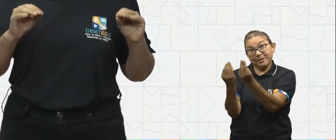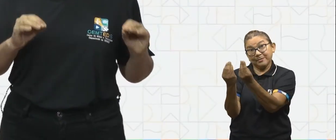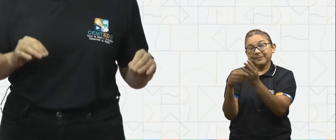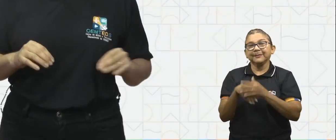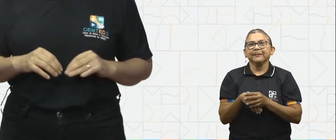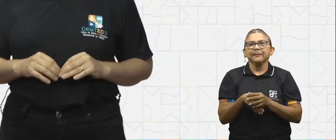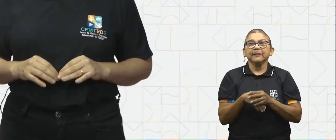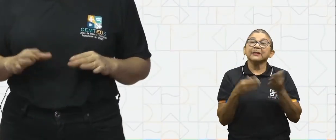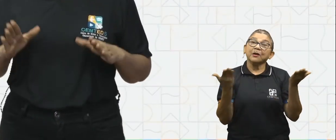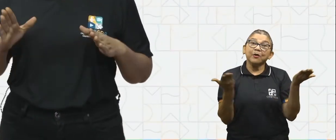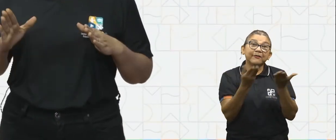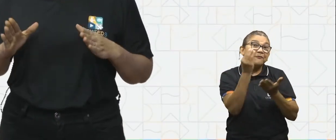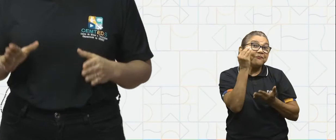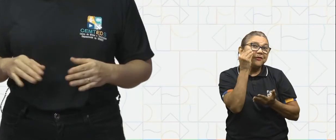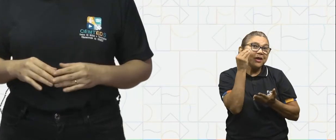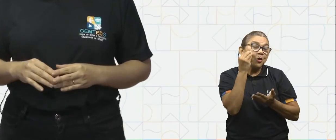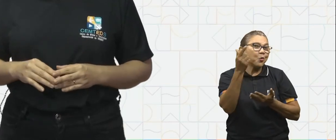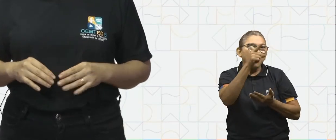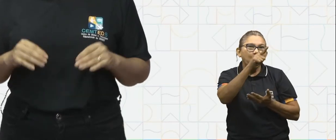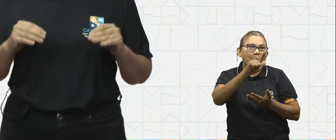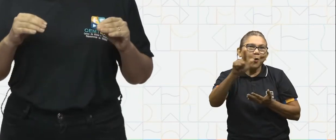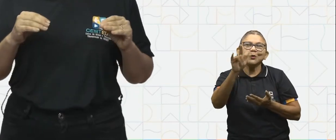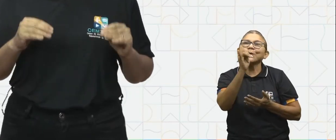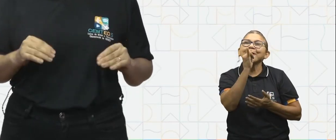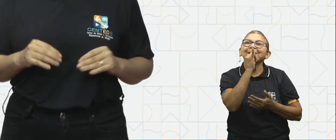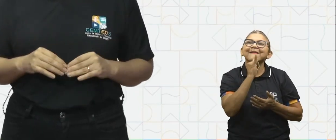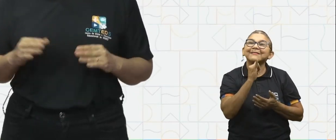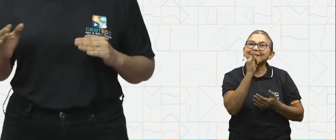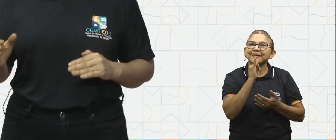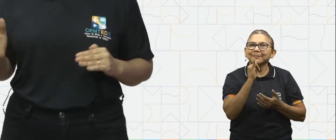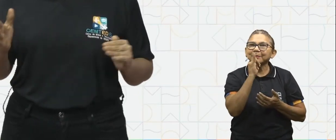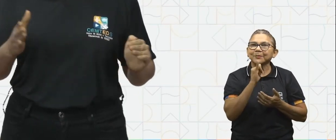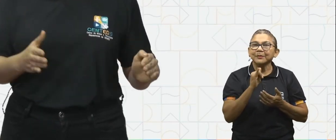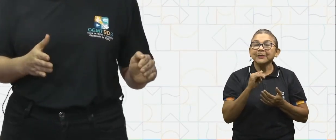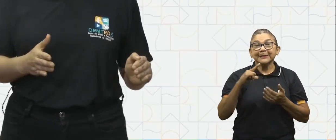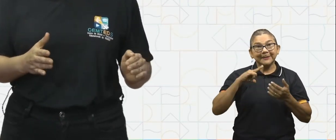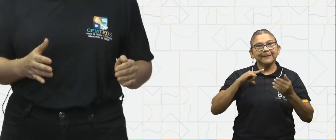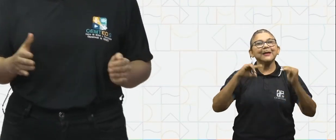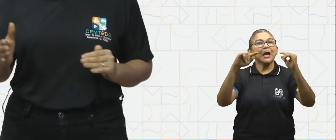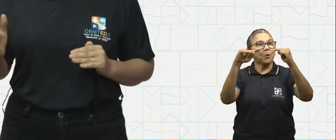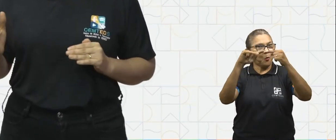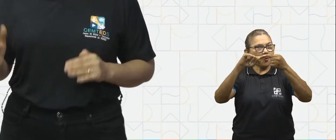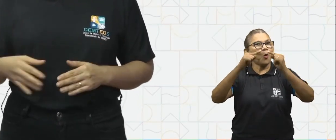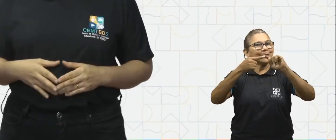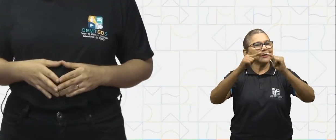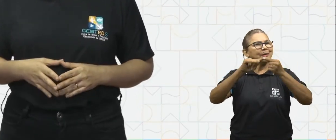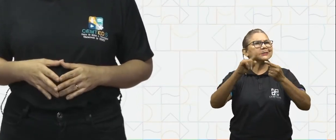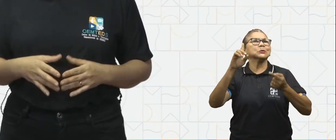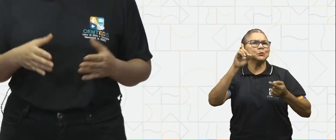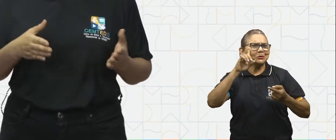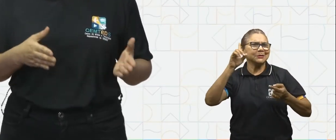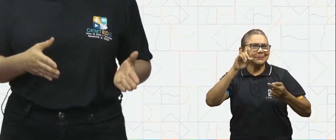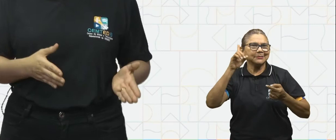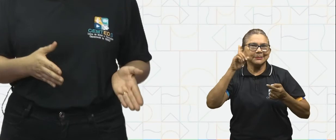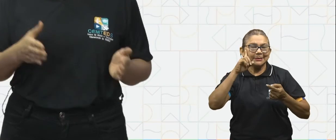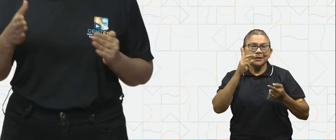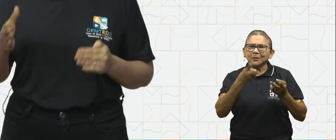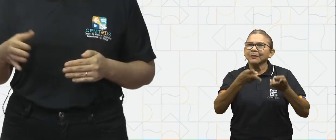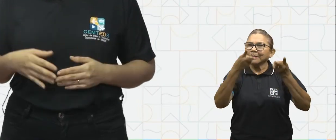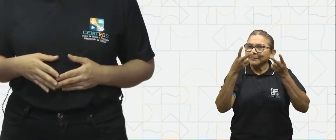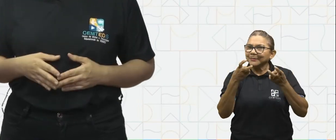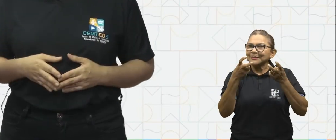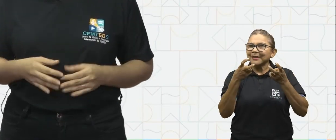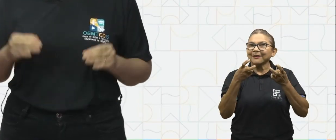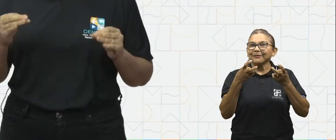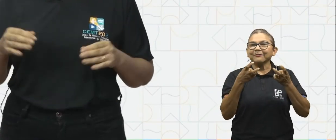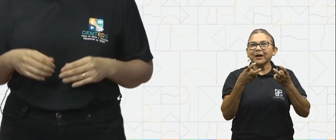agora mais um exemplo da importância que a concordância tem no nosso dia a dia e observar como ocorrem as